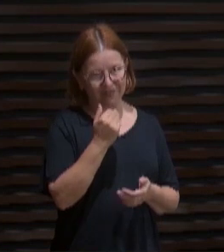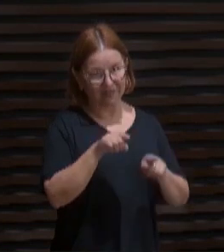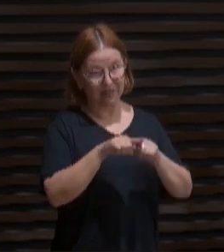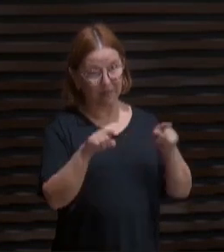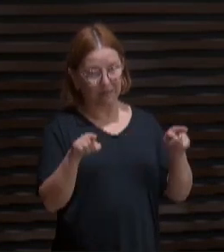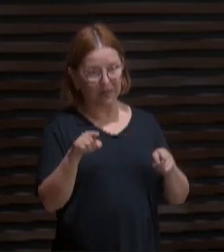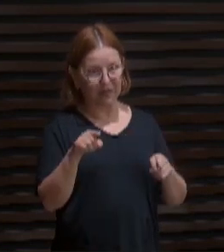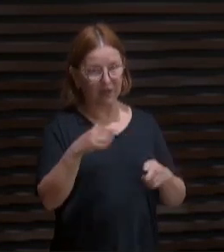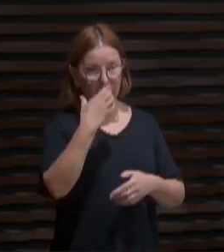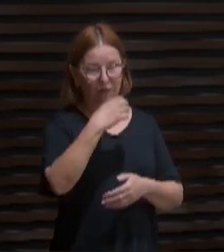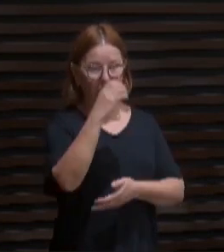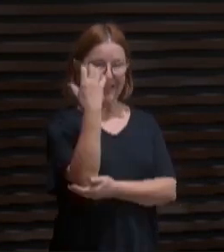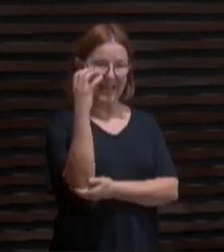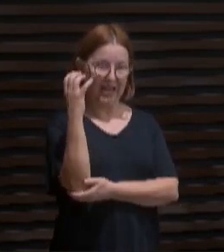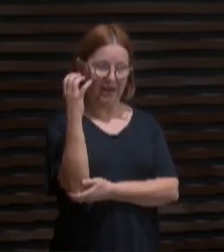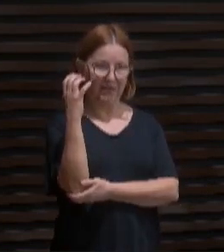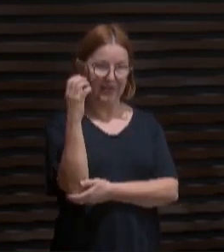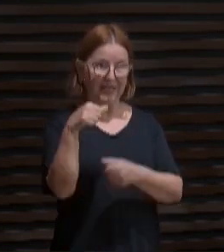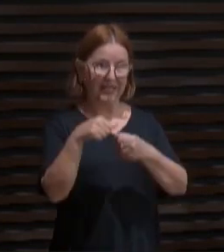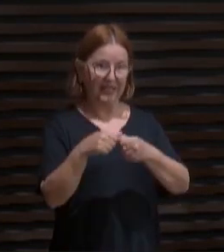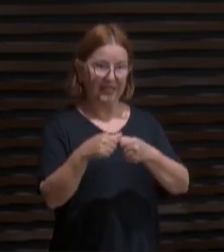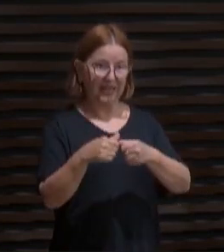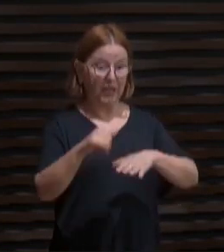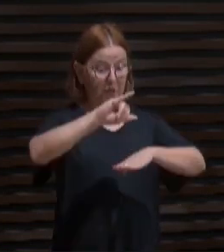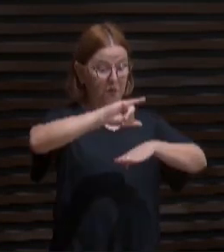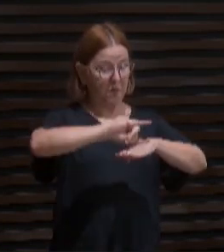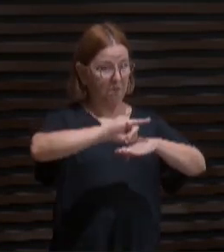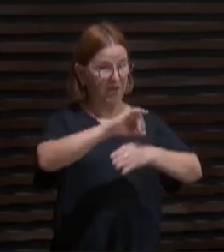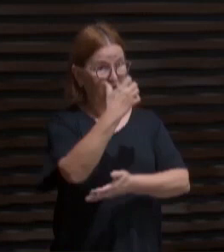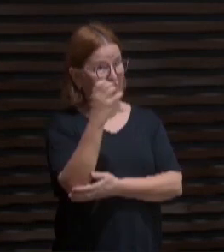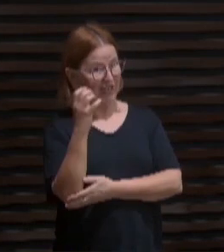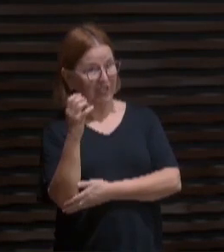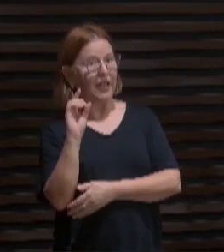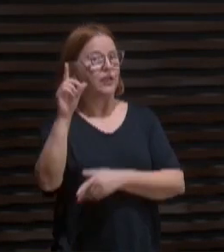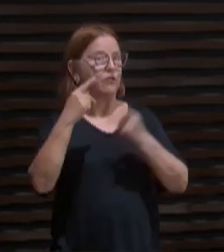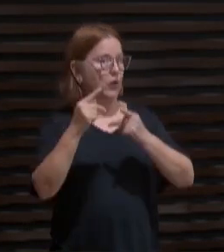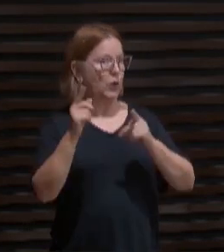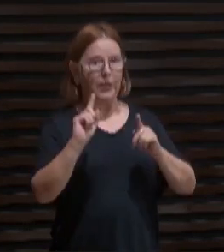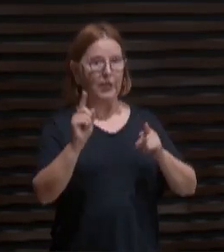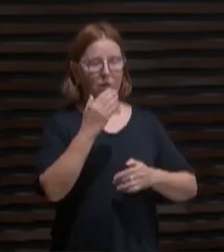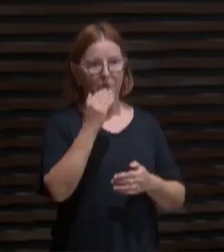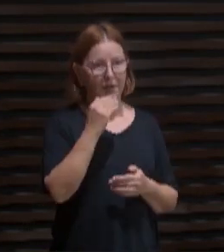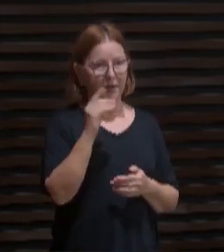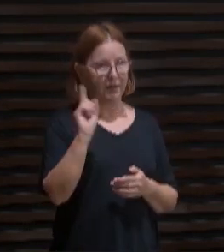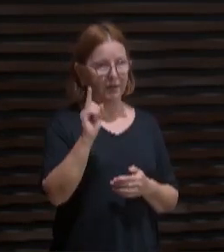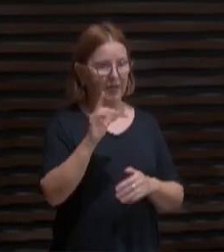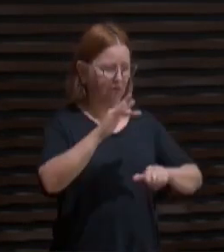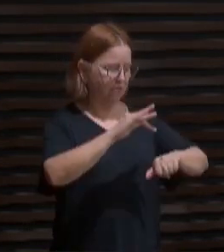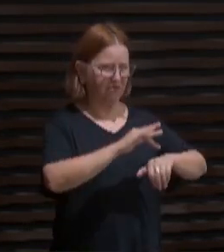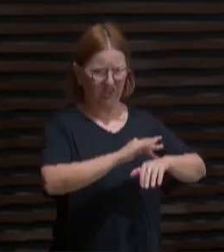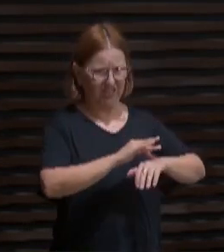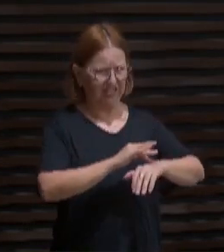mas do fruto da árvore que está no meio do jardim, disse Deus, dele não comereis, nem